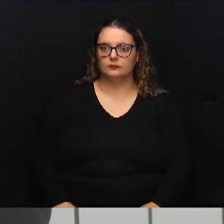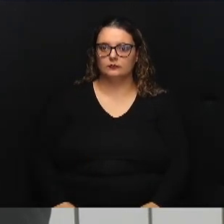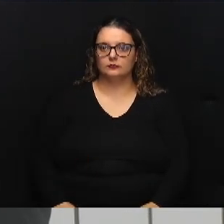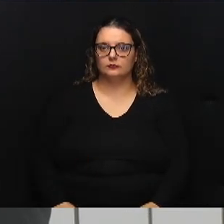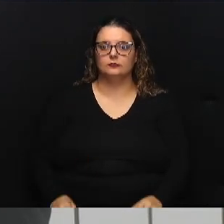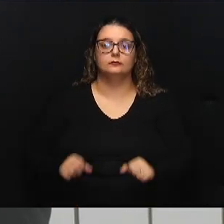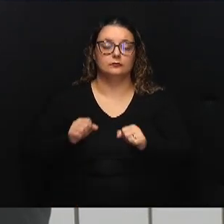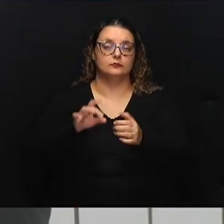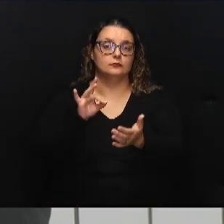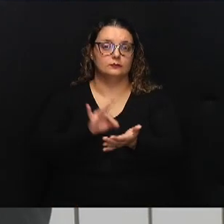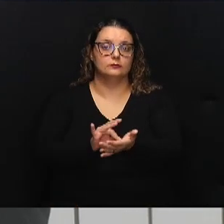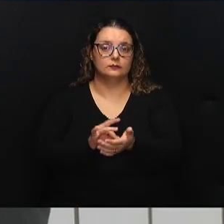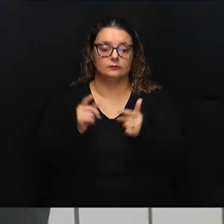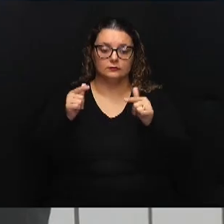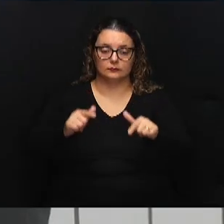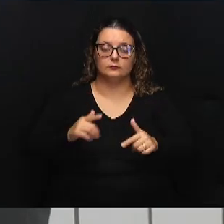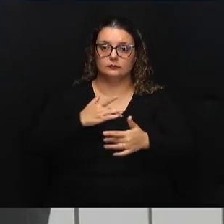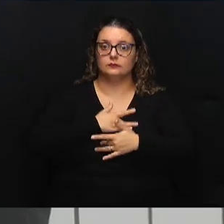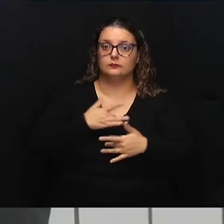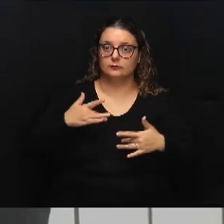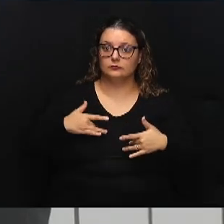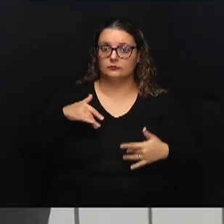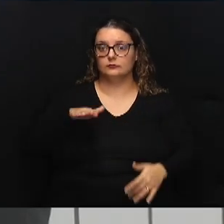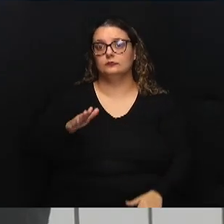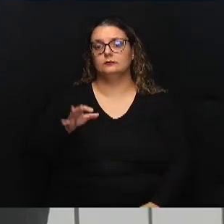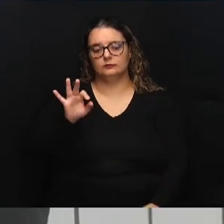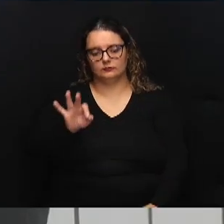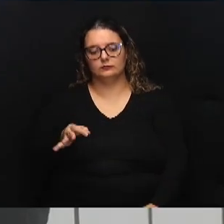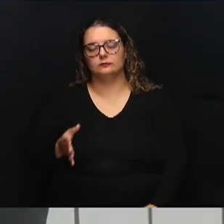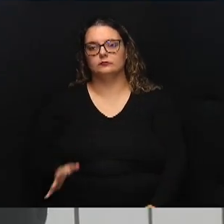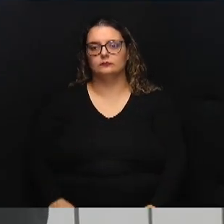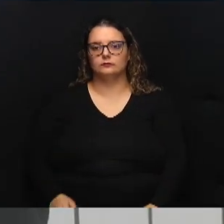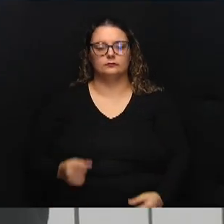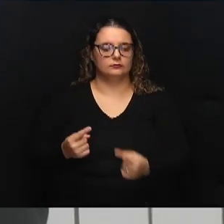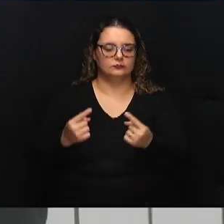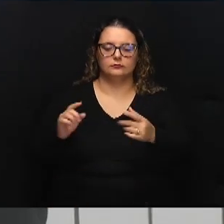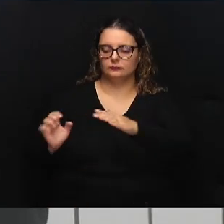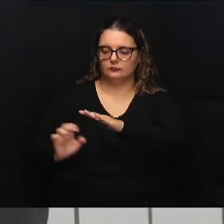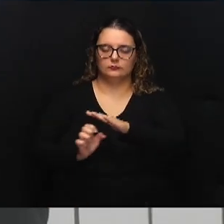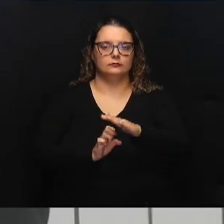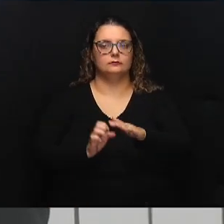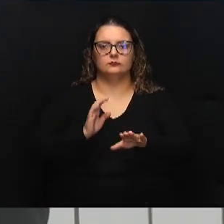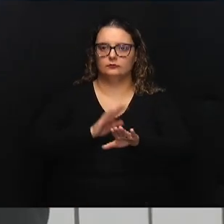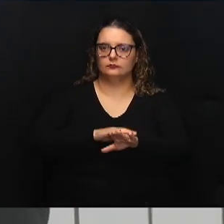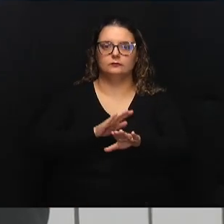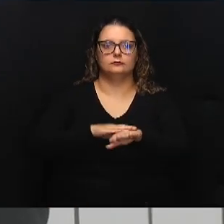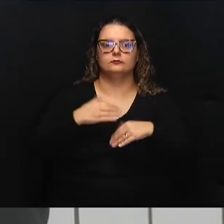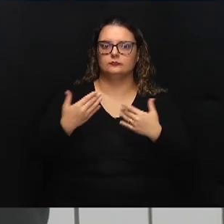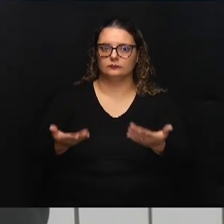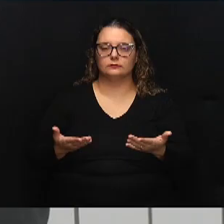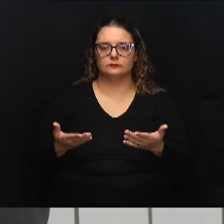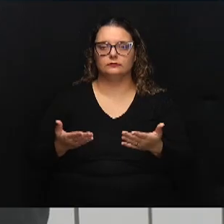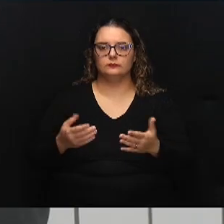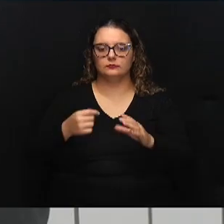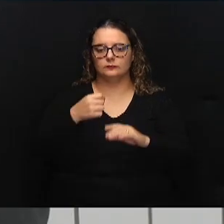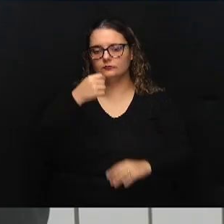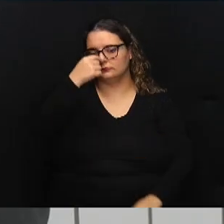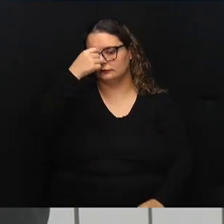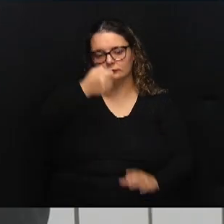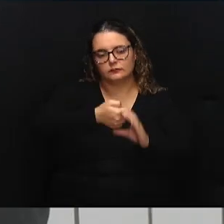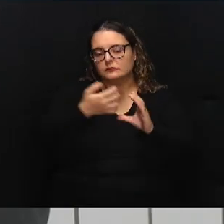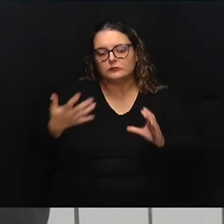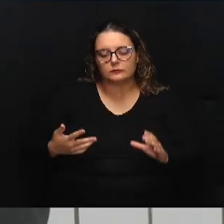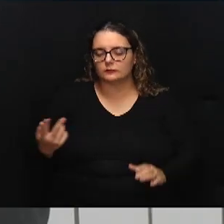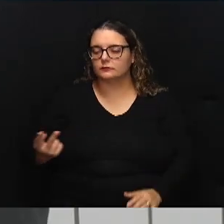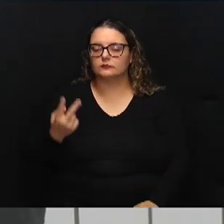poder realmente tornar um ambiente mais saudável. Com certeza, cada empresa, em função da sua característica, de